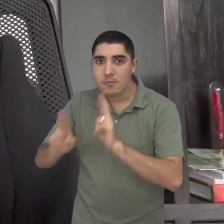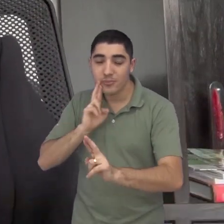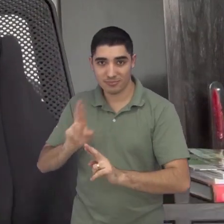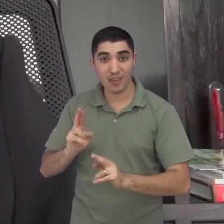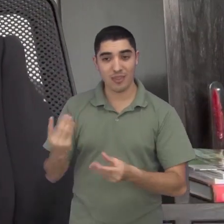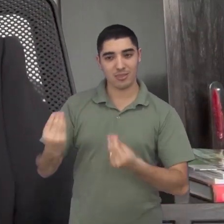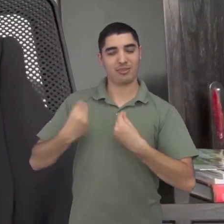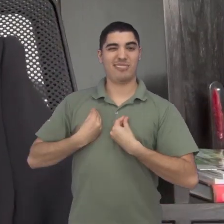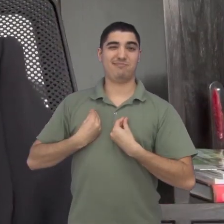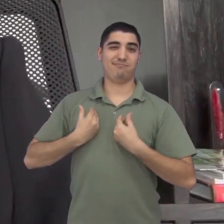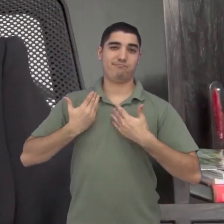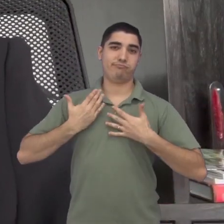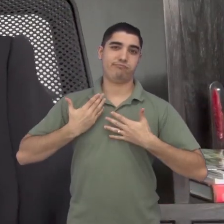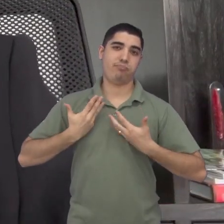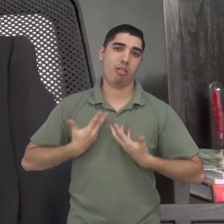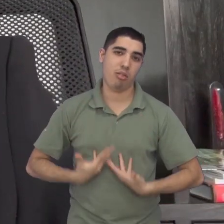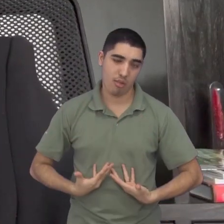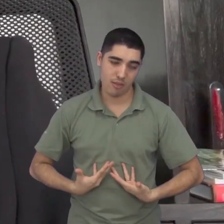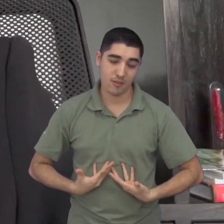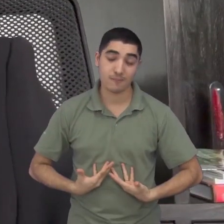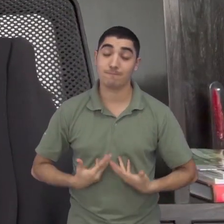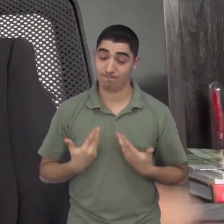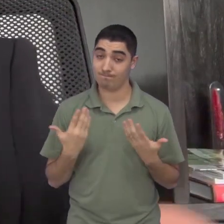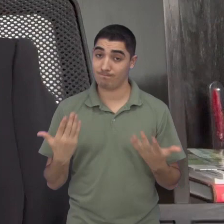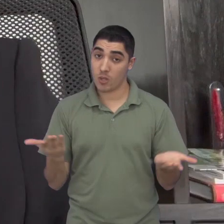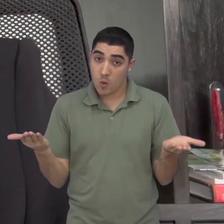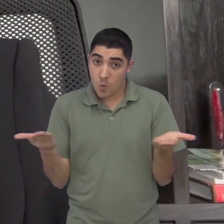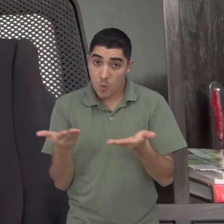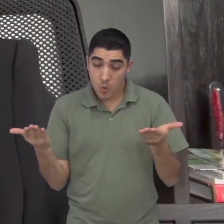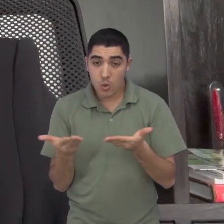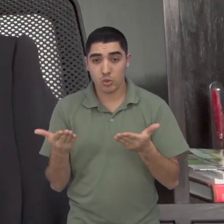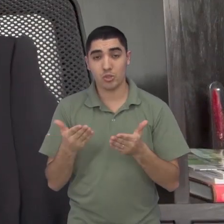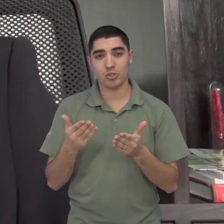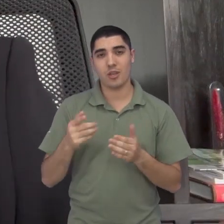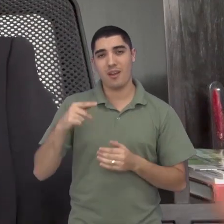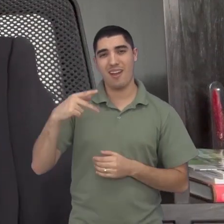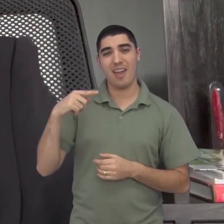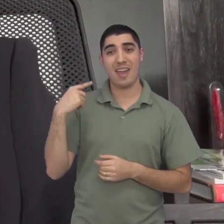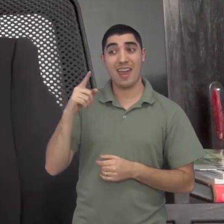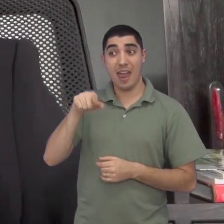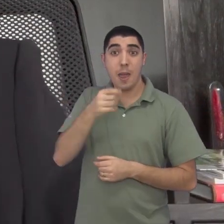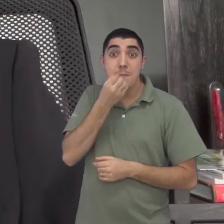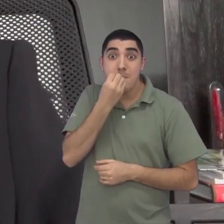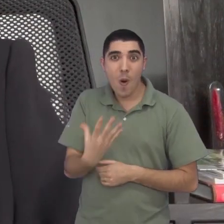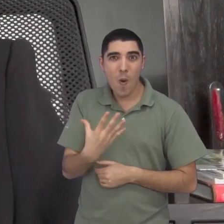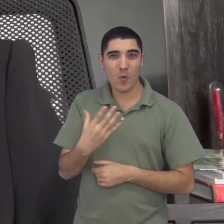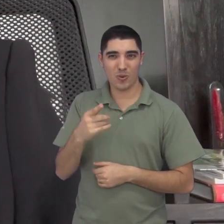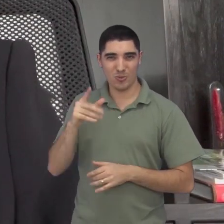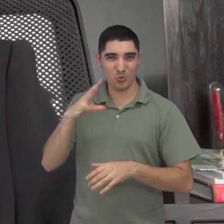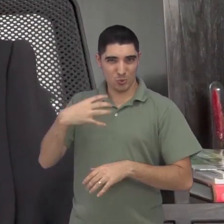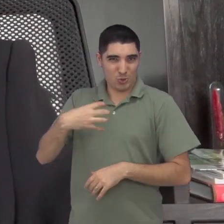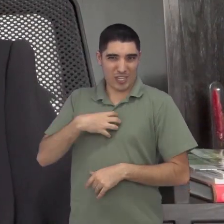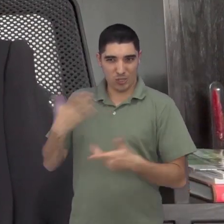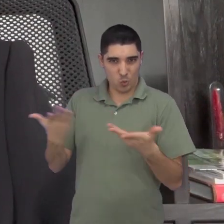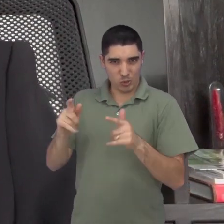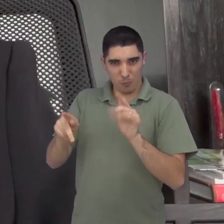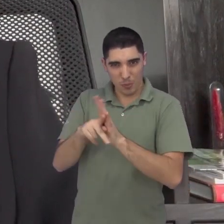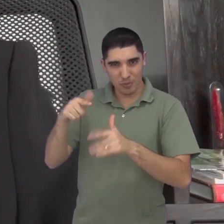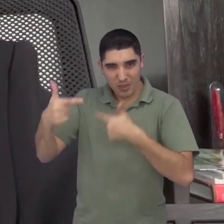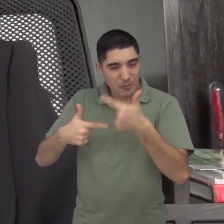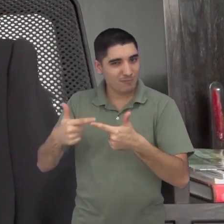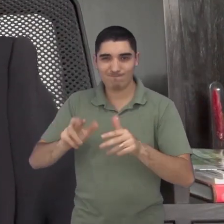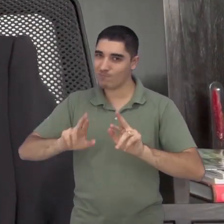o modelo que a gente atua hoje não tem sido um modelo nem produtivo, não é bom para as empresas, mas também não é bom para a saúde mental